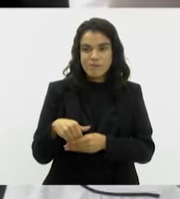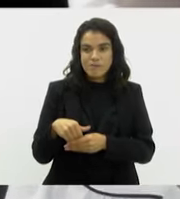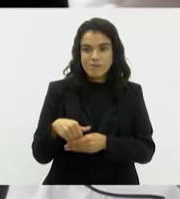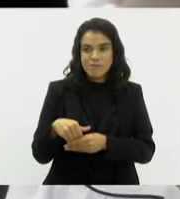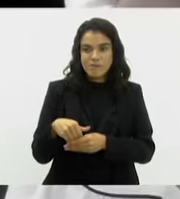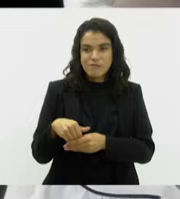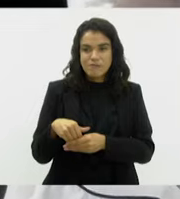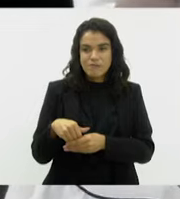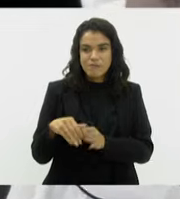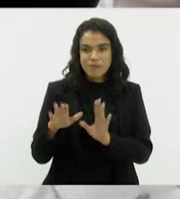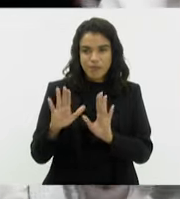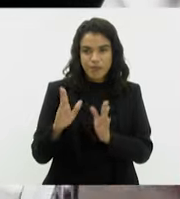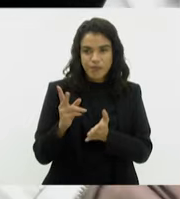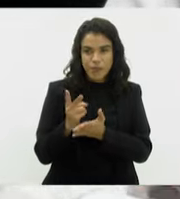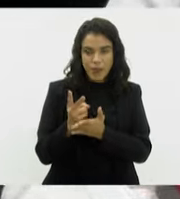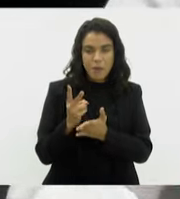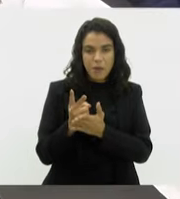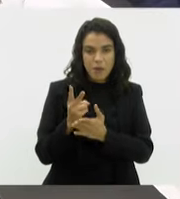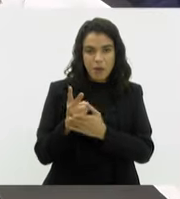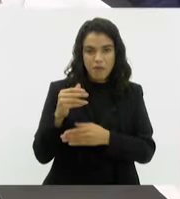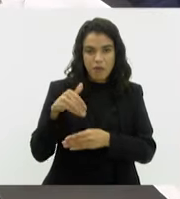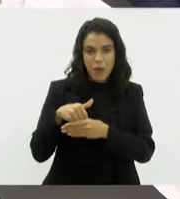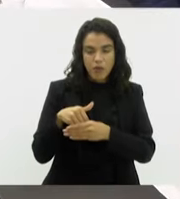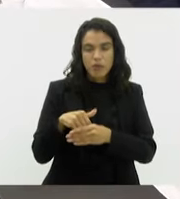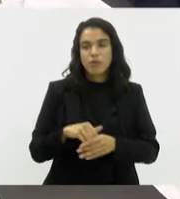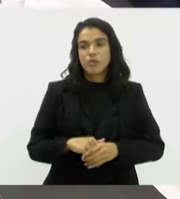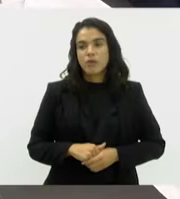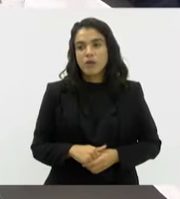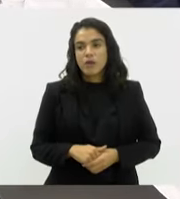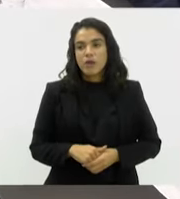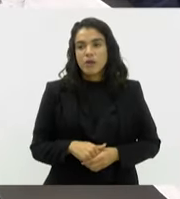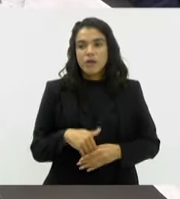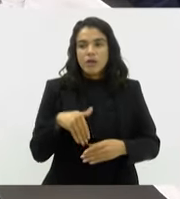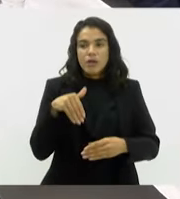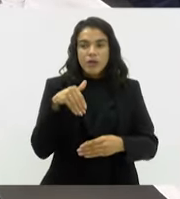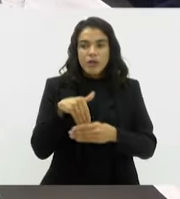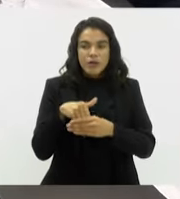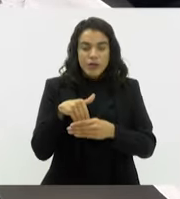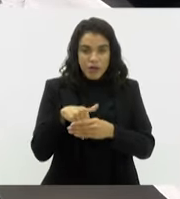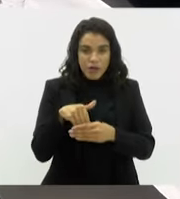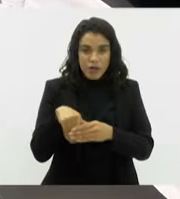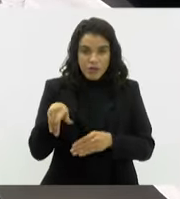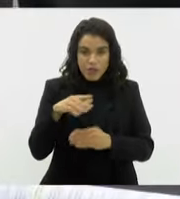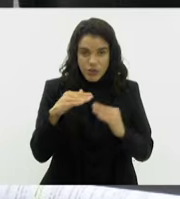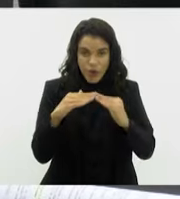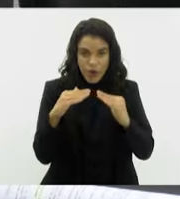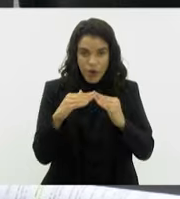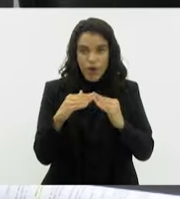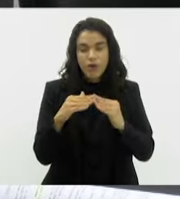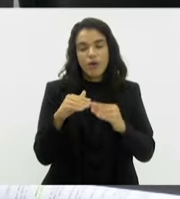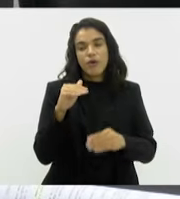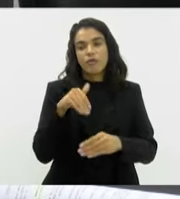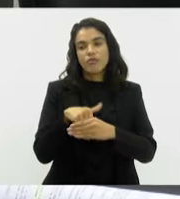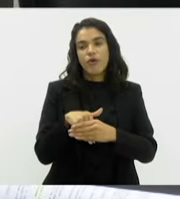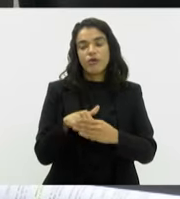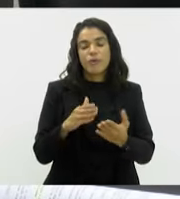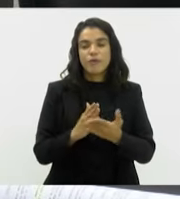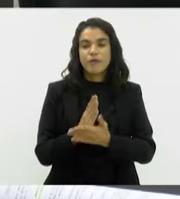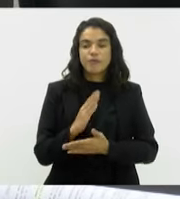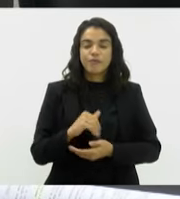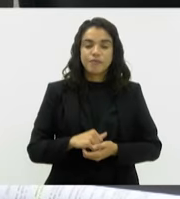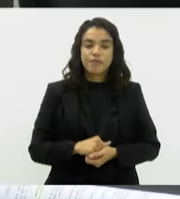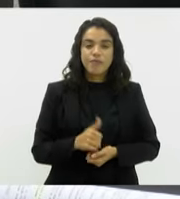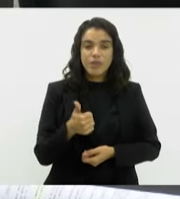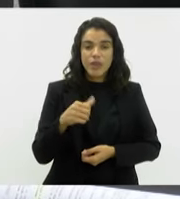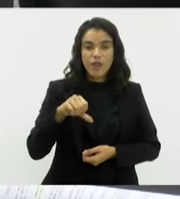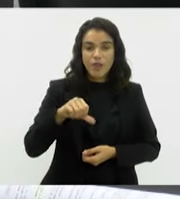não? Não. Mantém o voto do deputado Luiz Paulo? Em votação, senhores que aprovam, permaneçam como estão, aprovado. 19 da